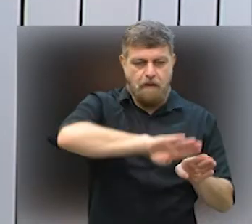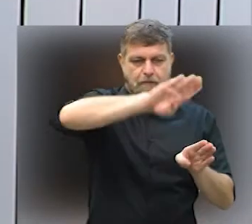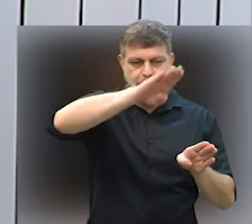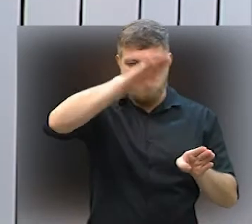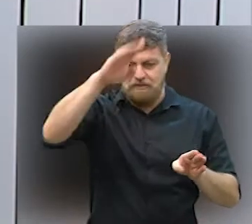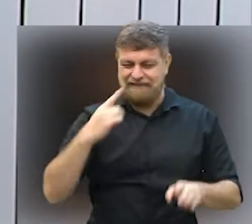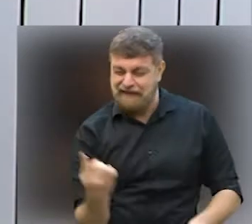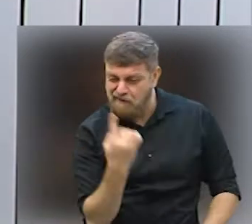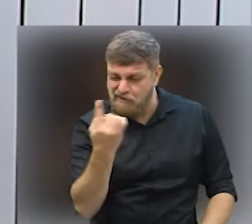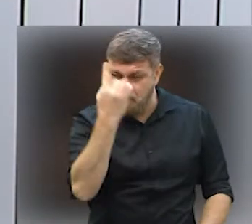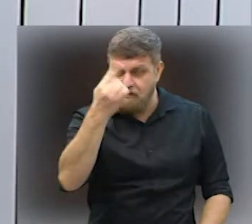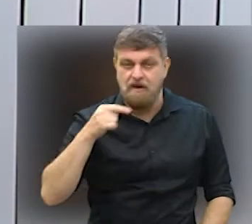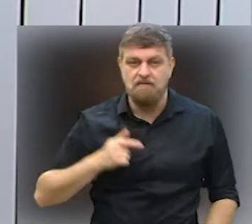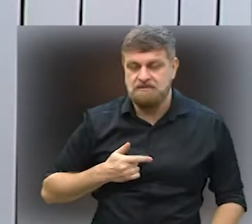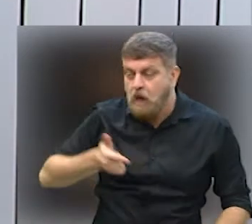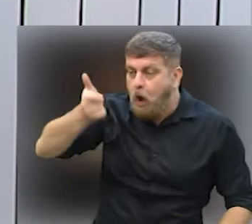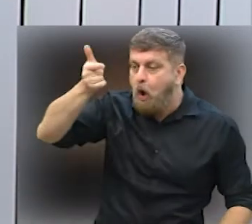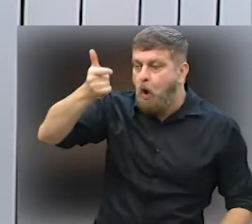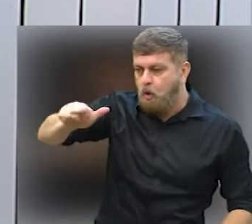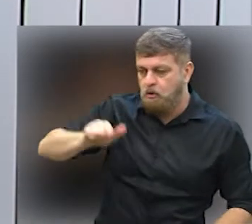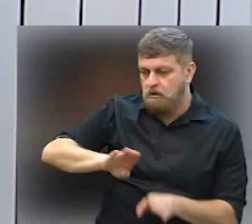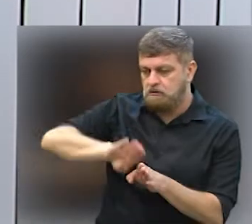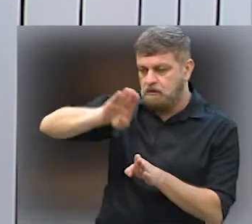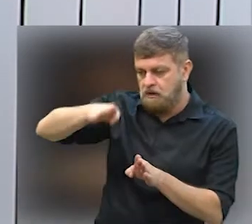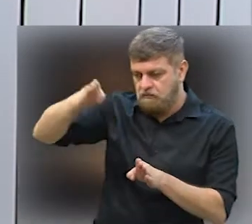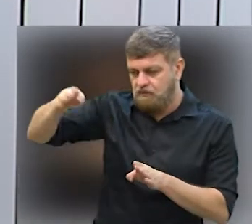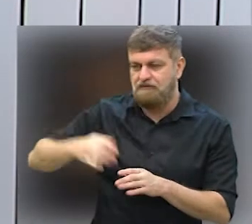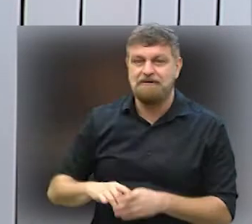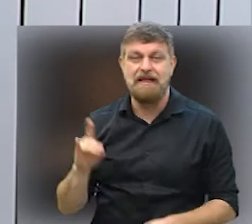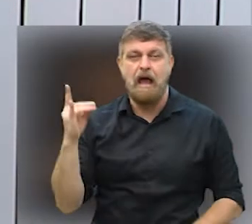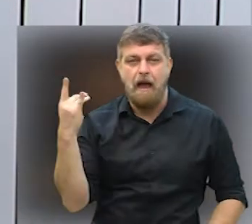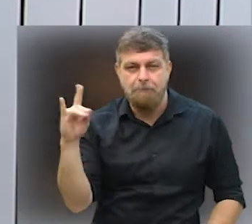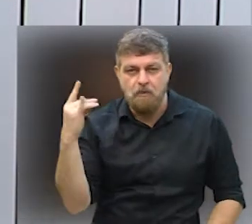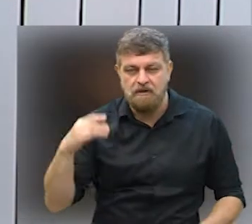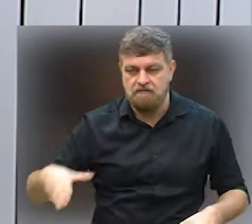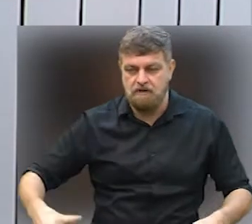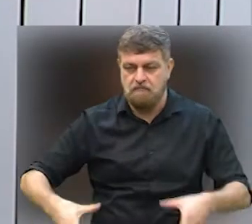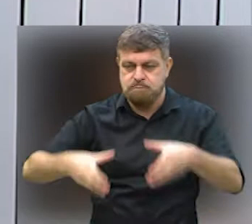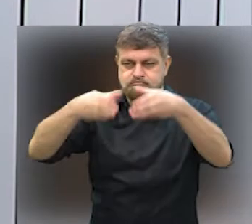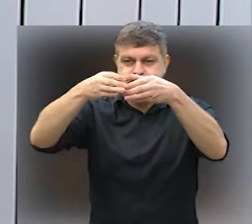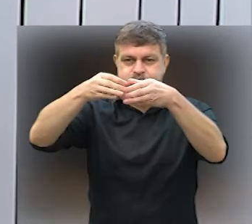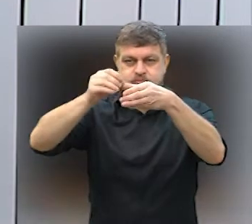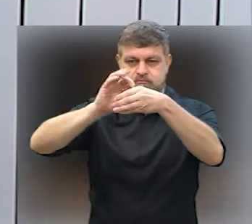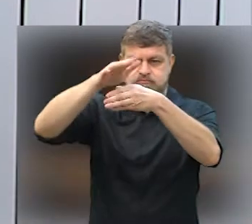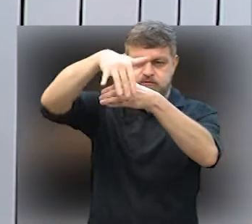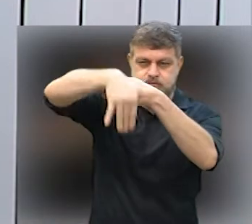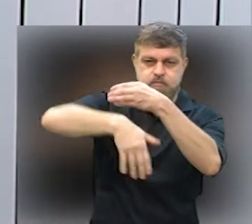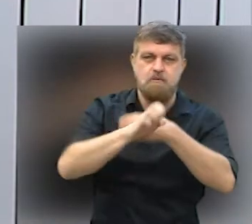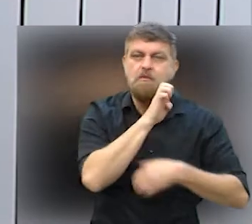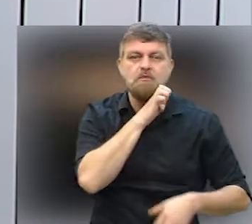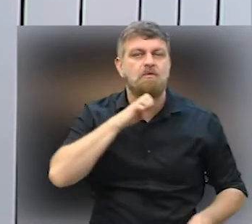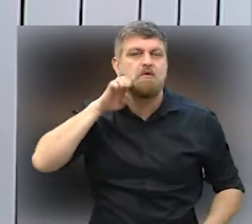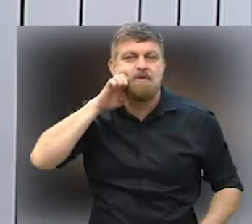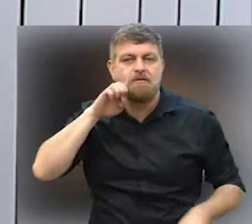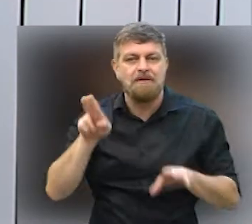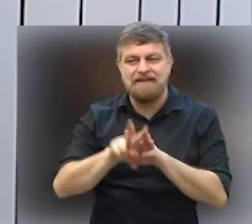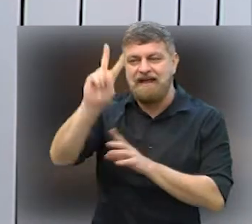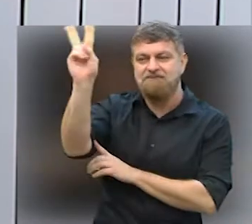você já tinha escalado o Monte Aconcagua em Potosí, na Bolívia, vulcões no Equador, na